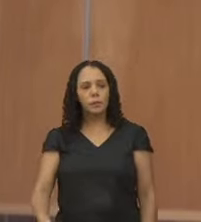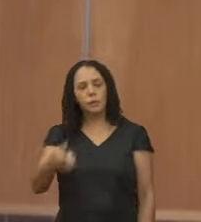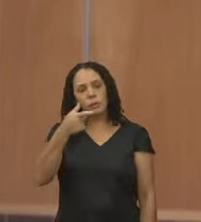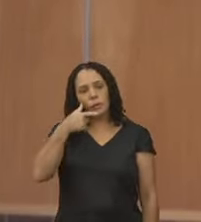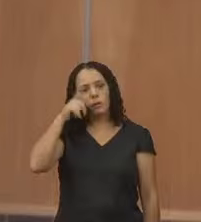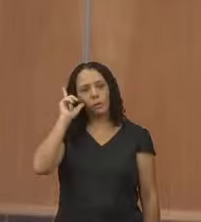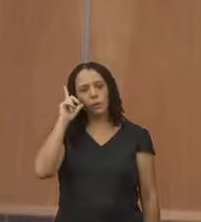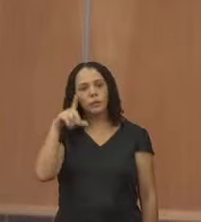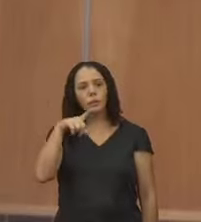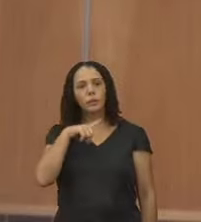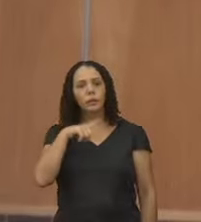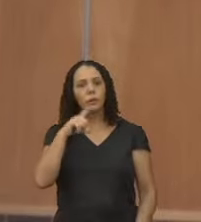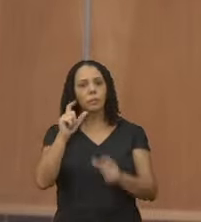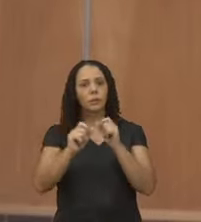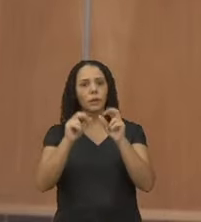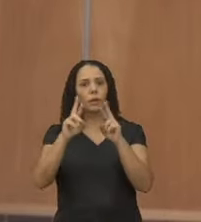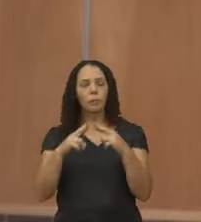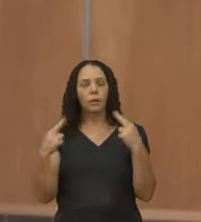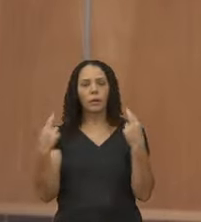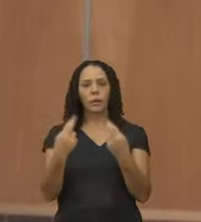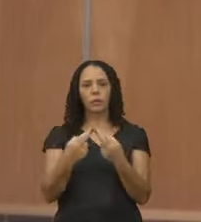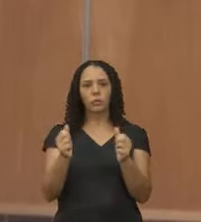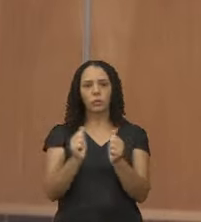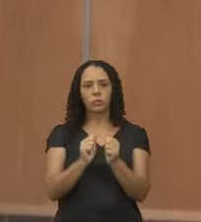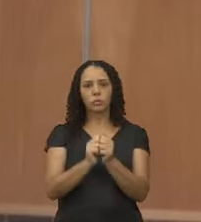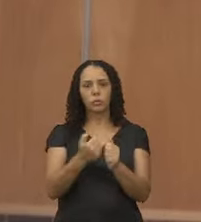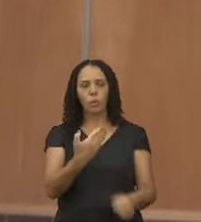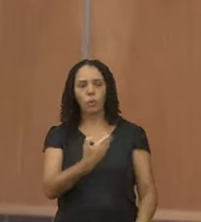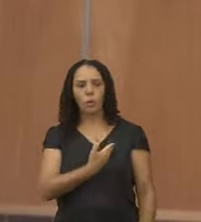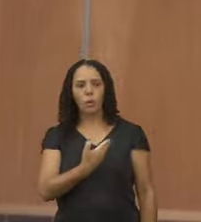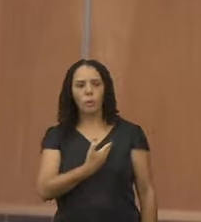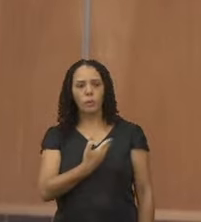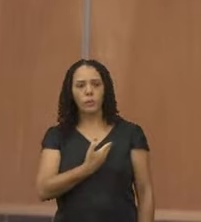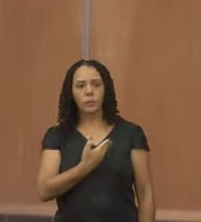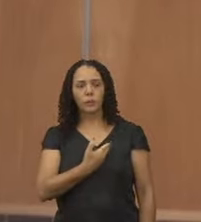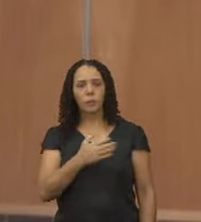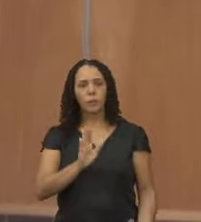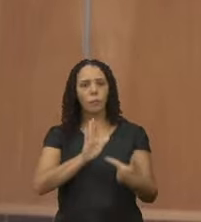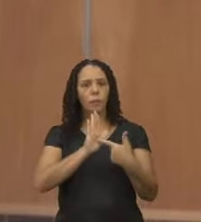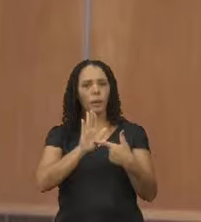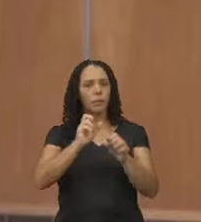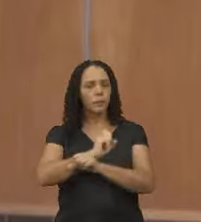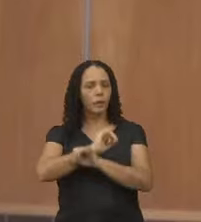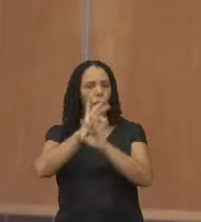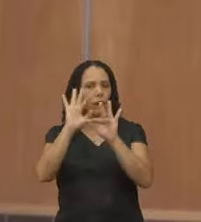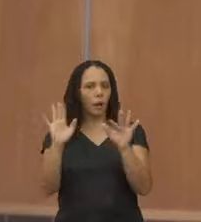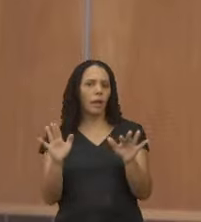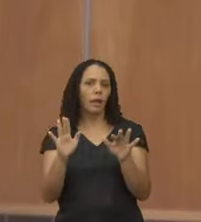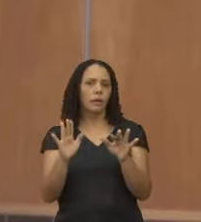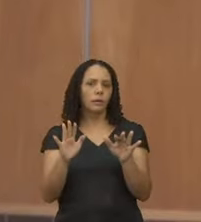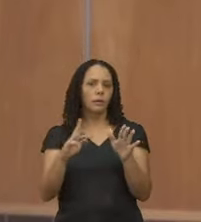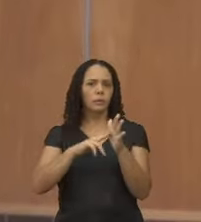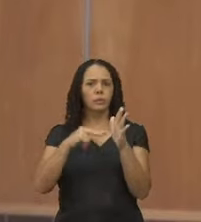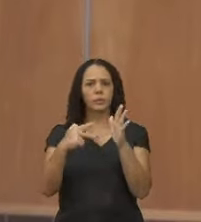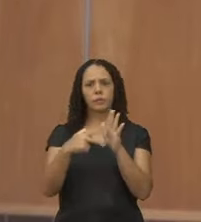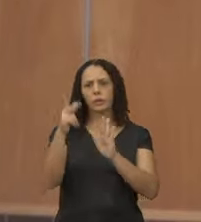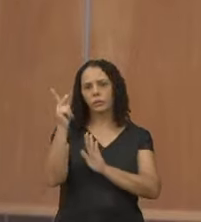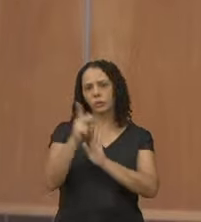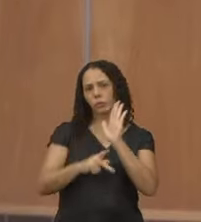teve aí, né, essa reunião com os nossos amigos para esclarecer para vocês qual era o sentido desse